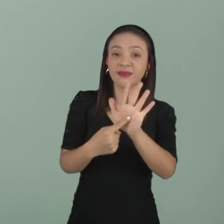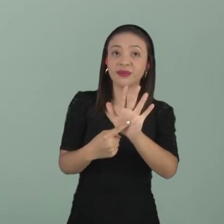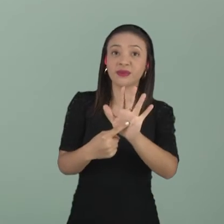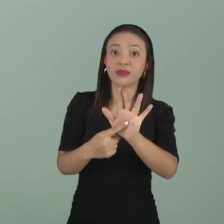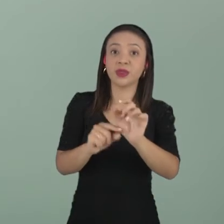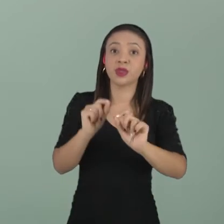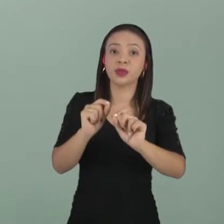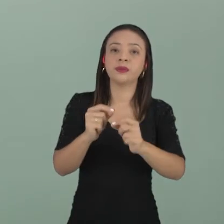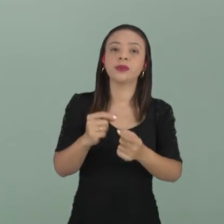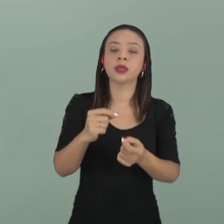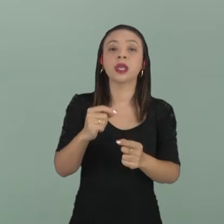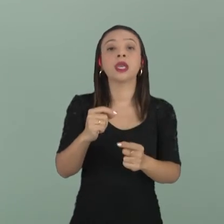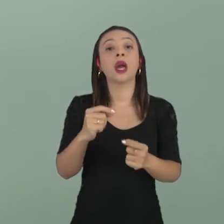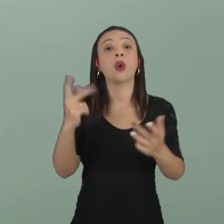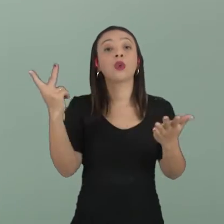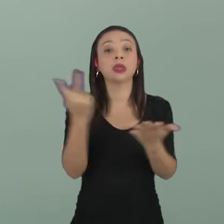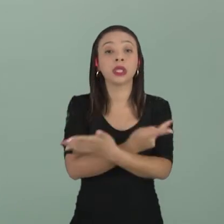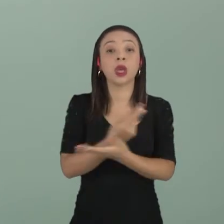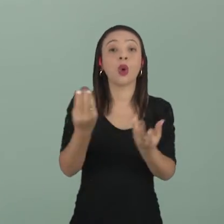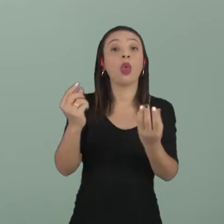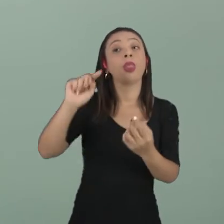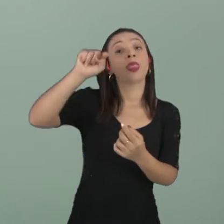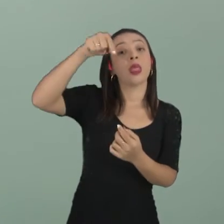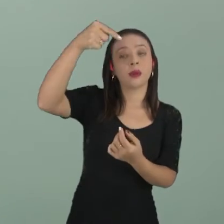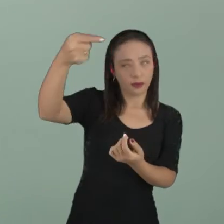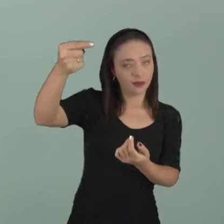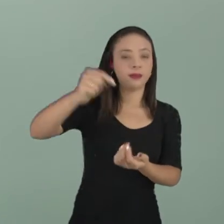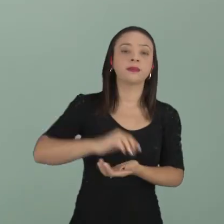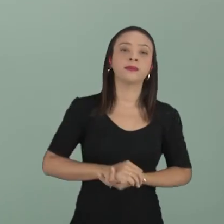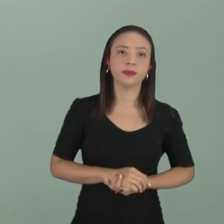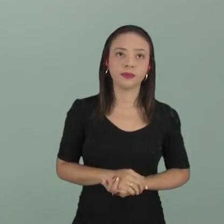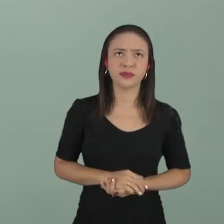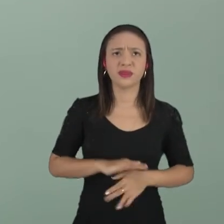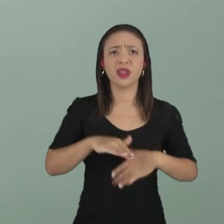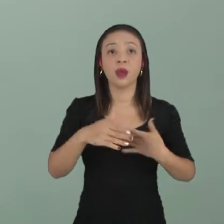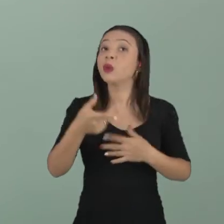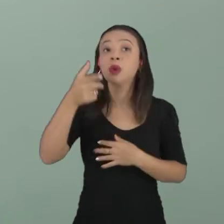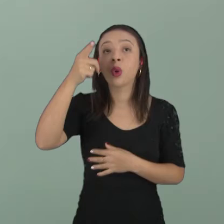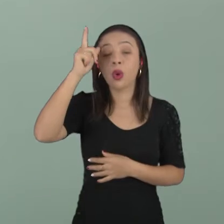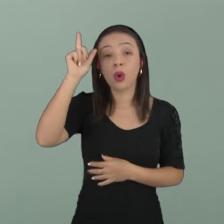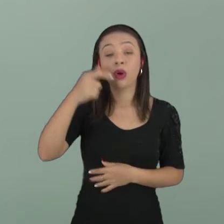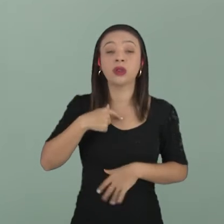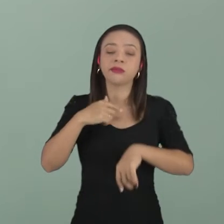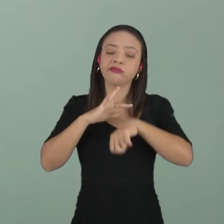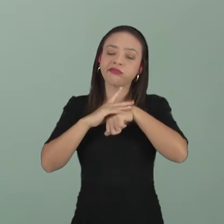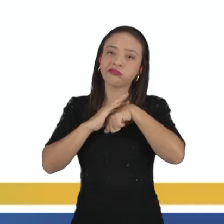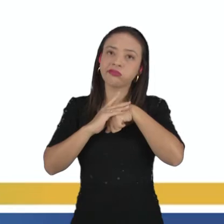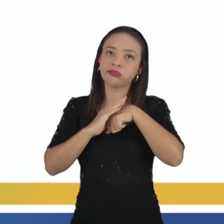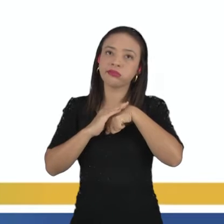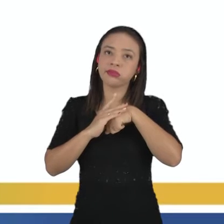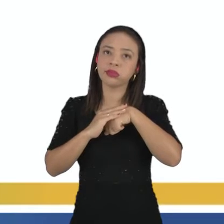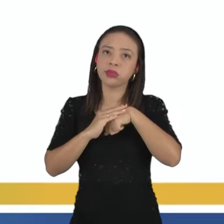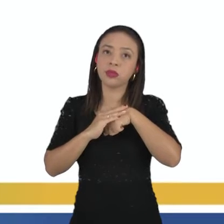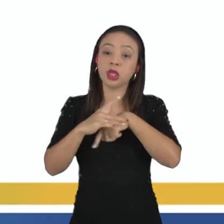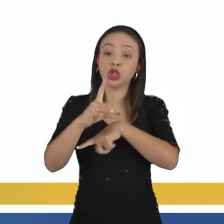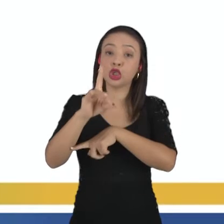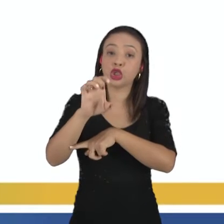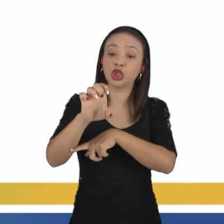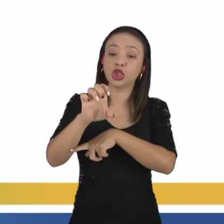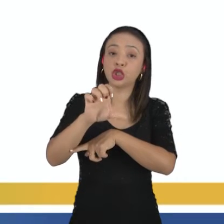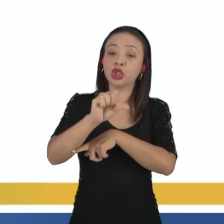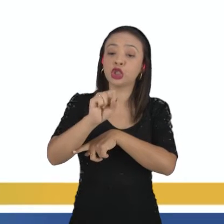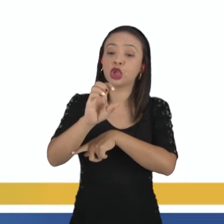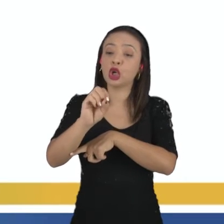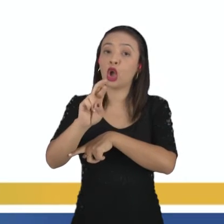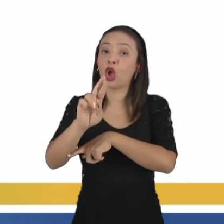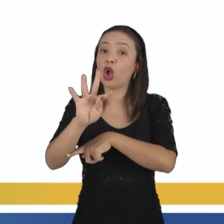de consequência. Outro exemplo, ontem estive doente, de sorte que não